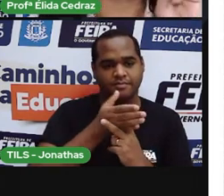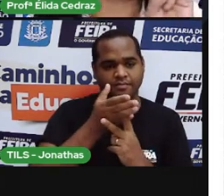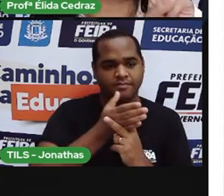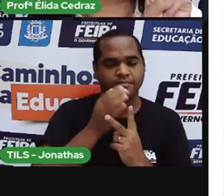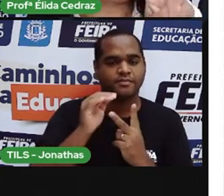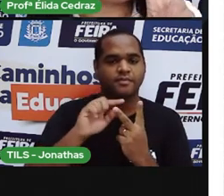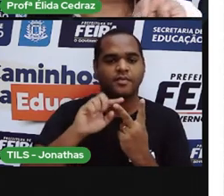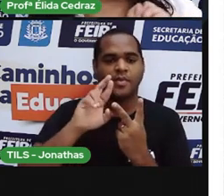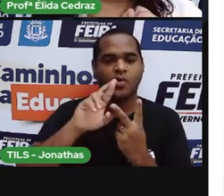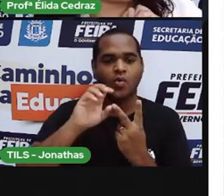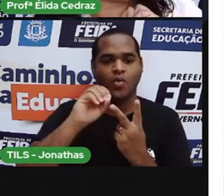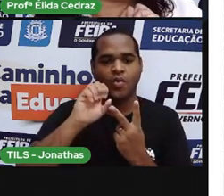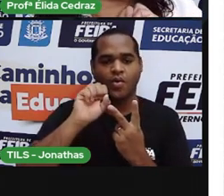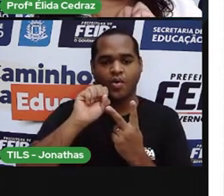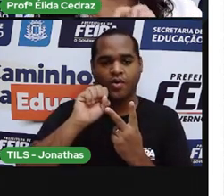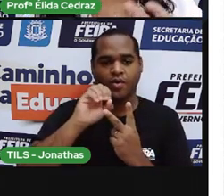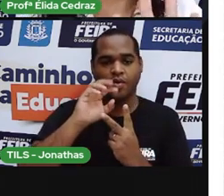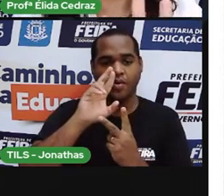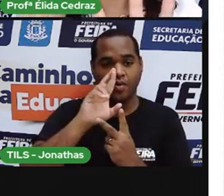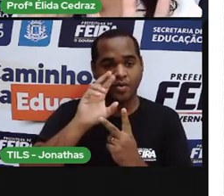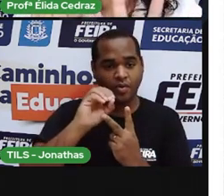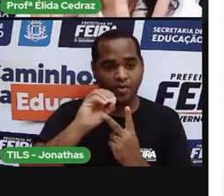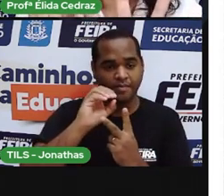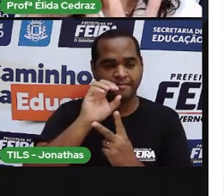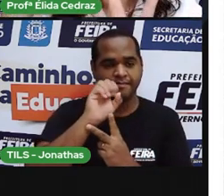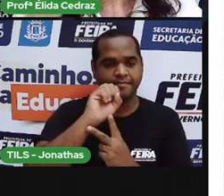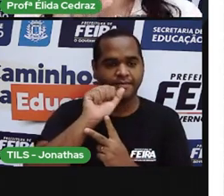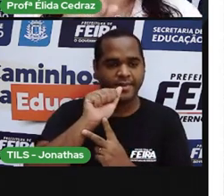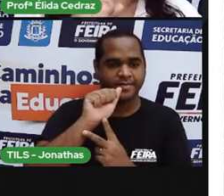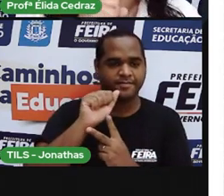Rosa tem duas sílabas.